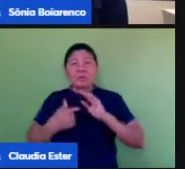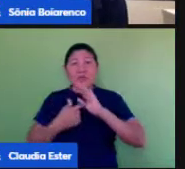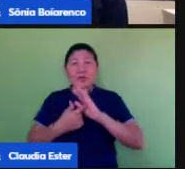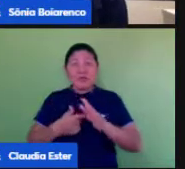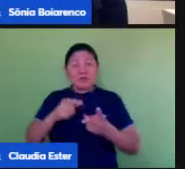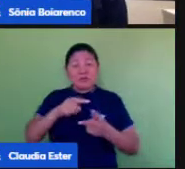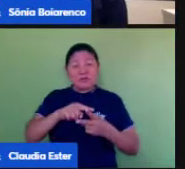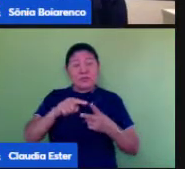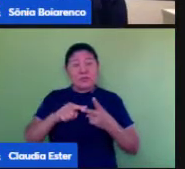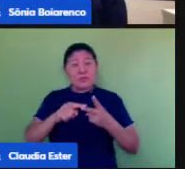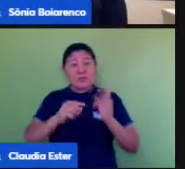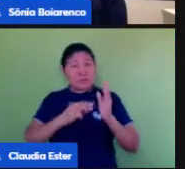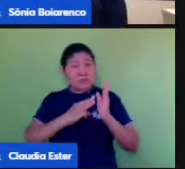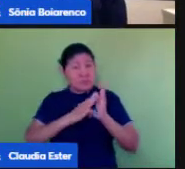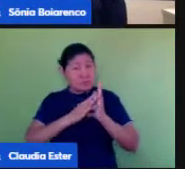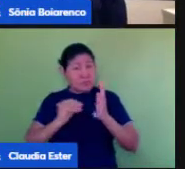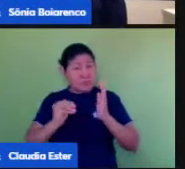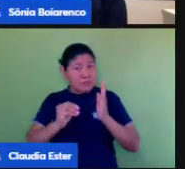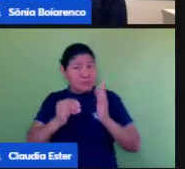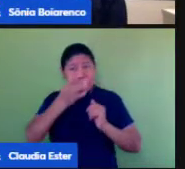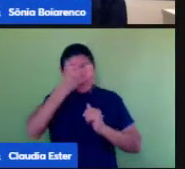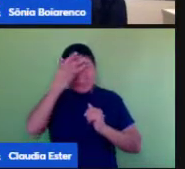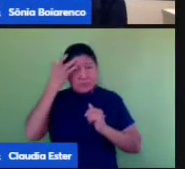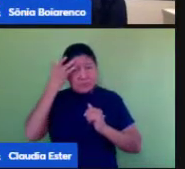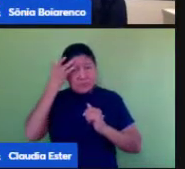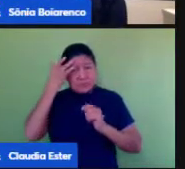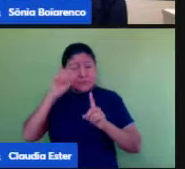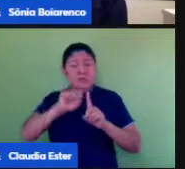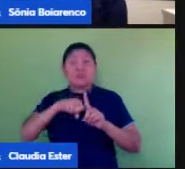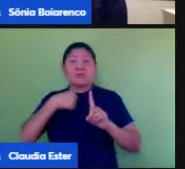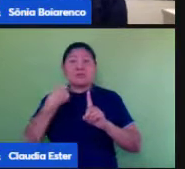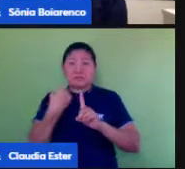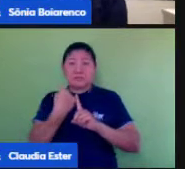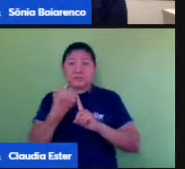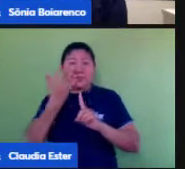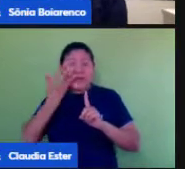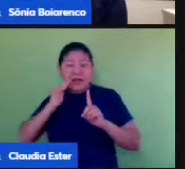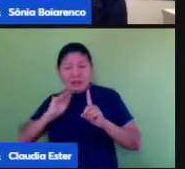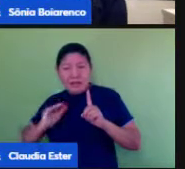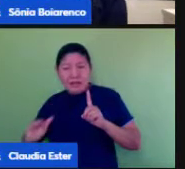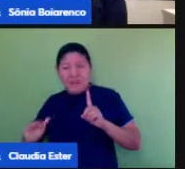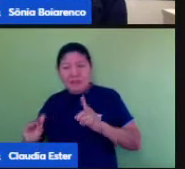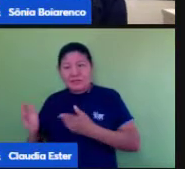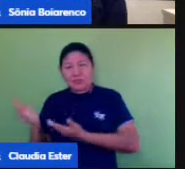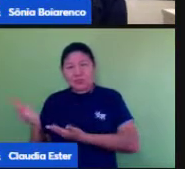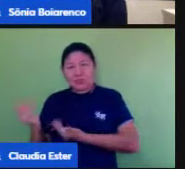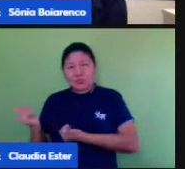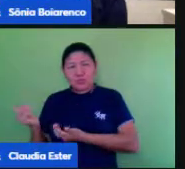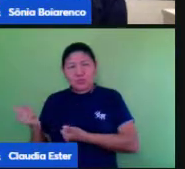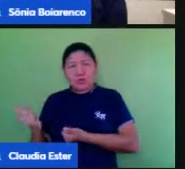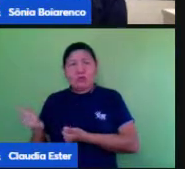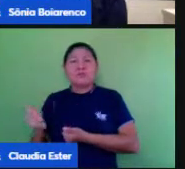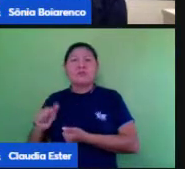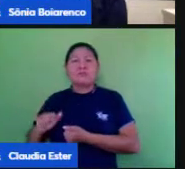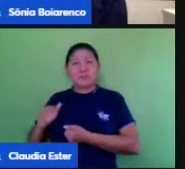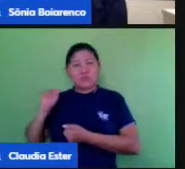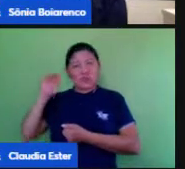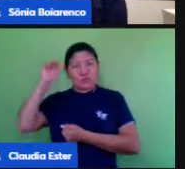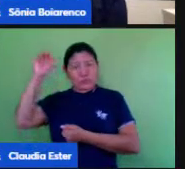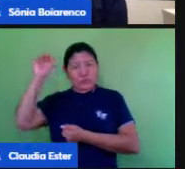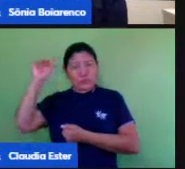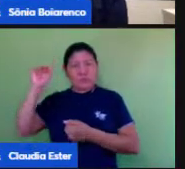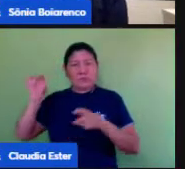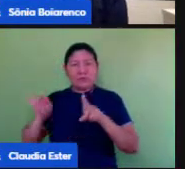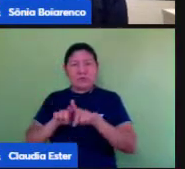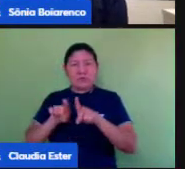sociedade: a criança, o jovem e o adulto. Então, isso significa que, assim como o aluno que está no